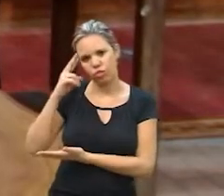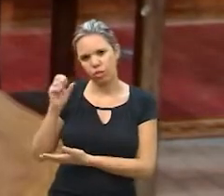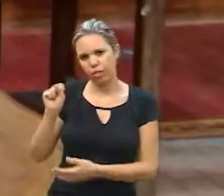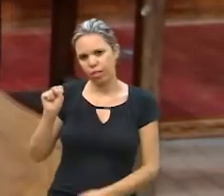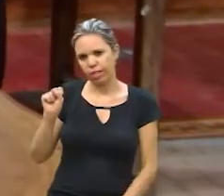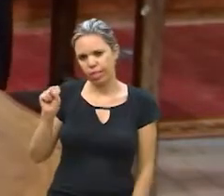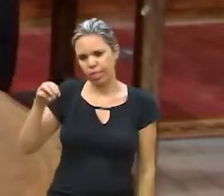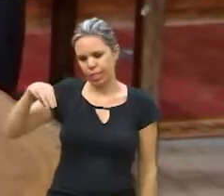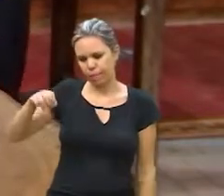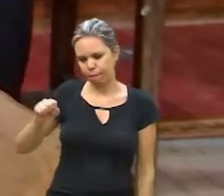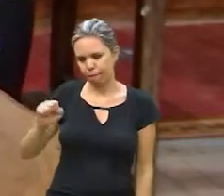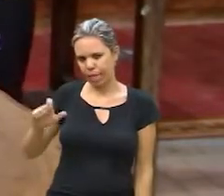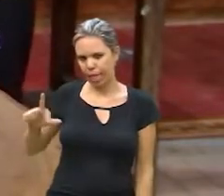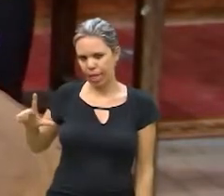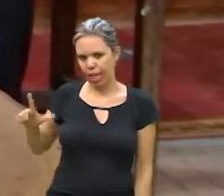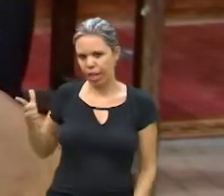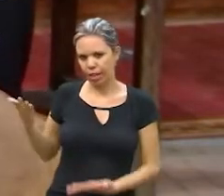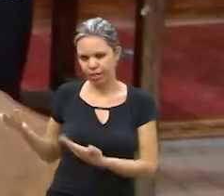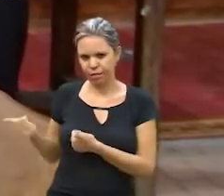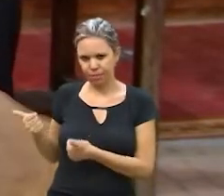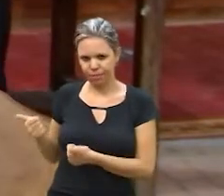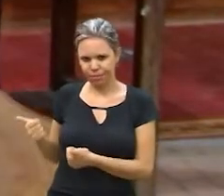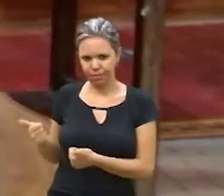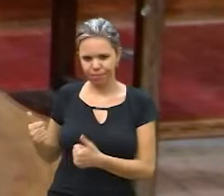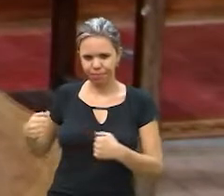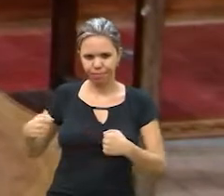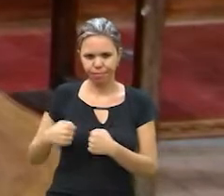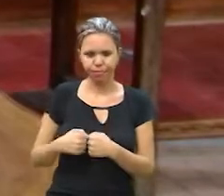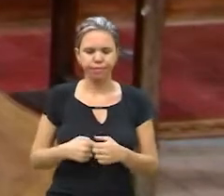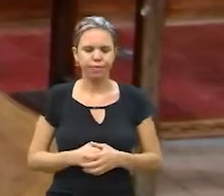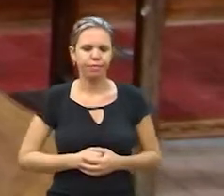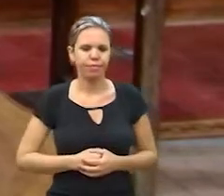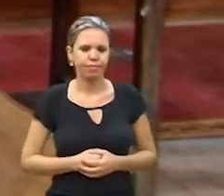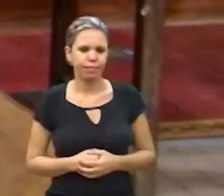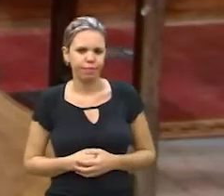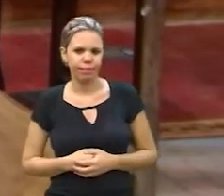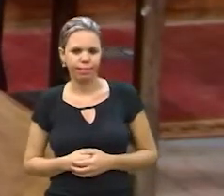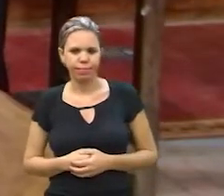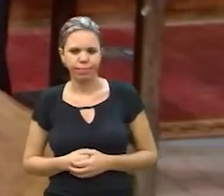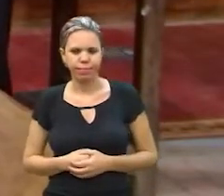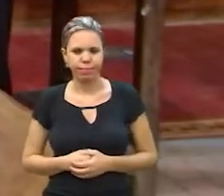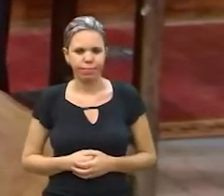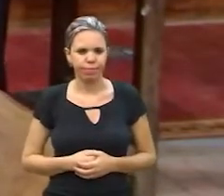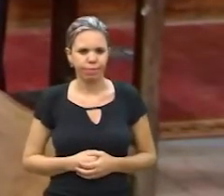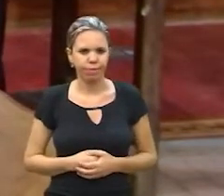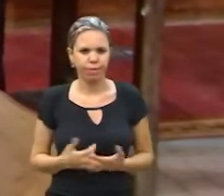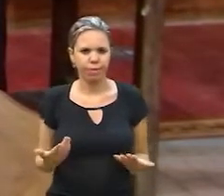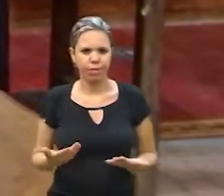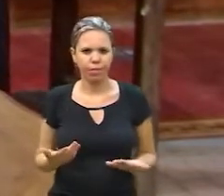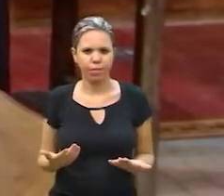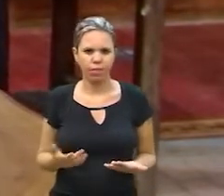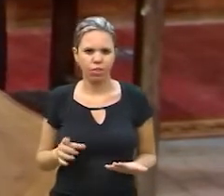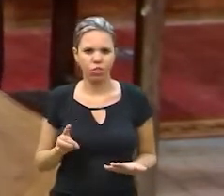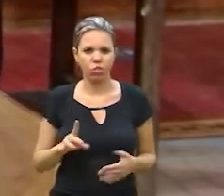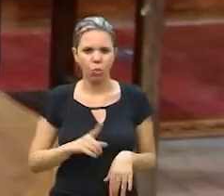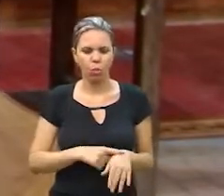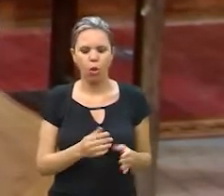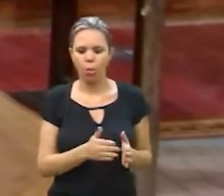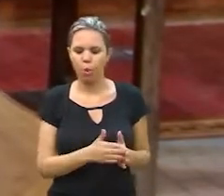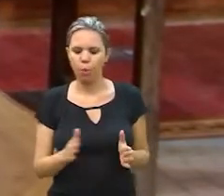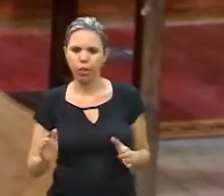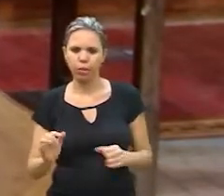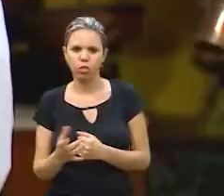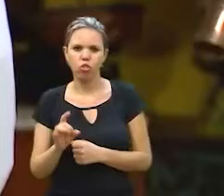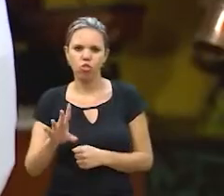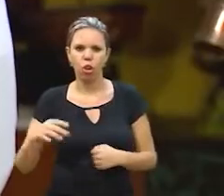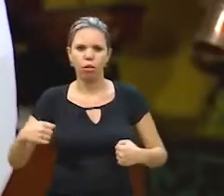chefe Ismael, que já está aqui do meu lado. Chefe, tudo bem? Tudo bem com você? Tudo agora jóia. É assim. Toquinho, né? Agora, nesse momento de